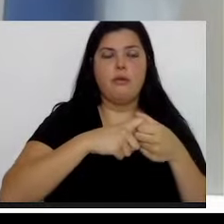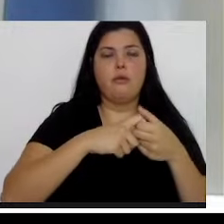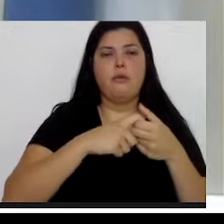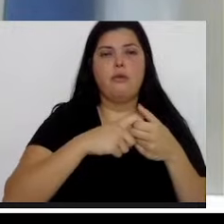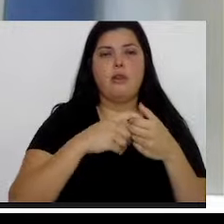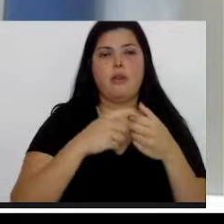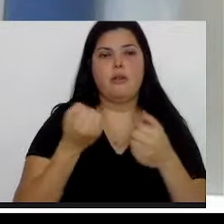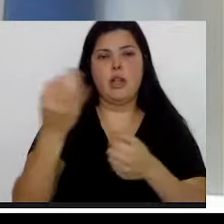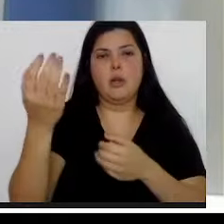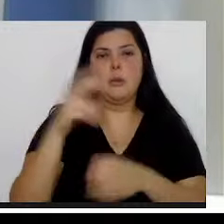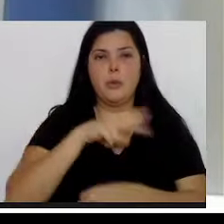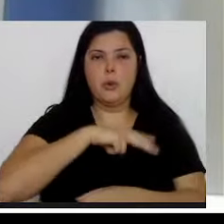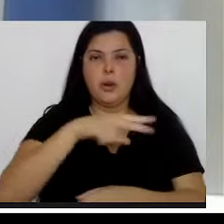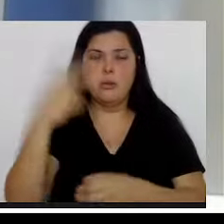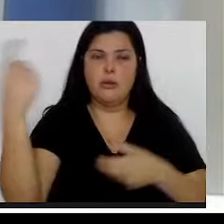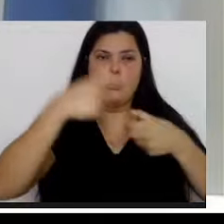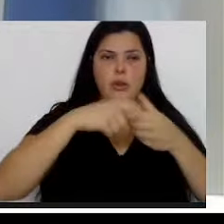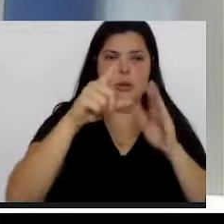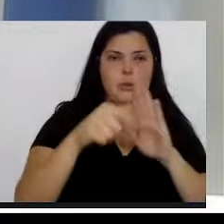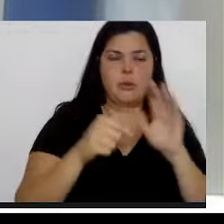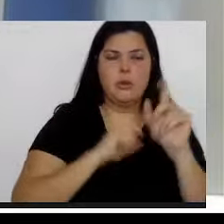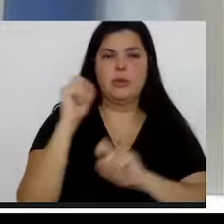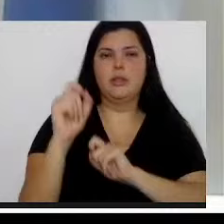Viu? Então, não há